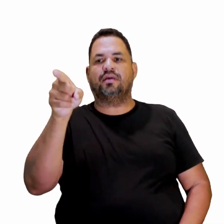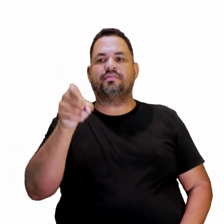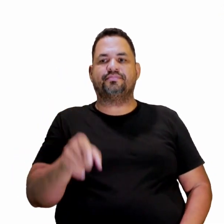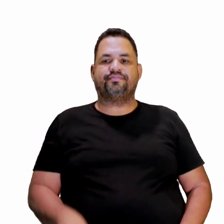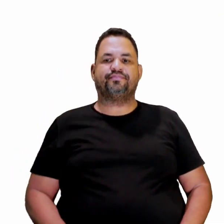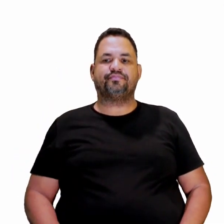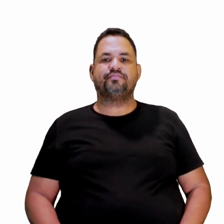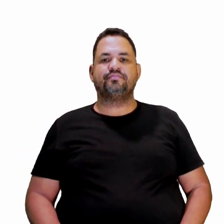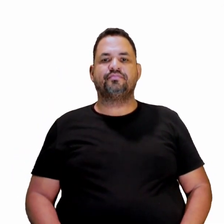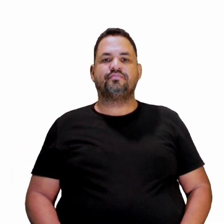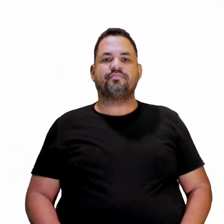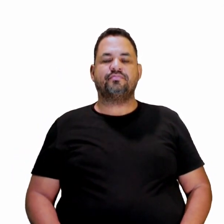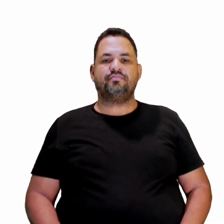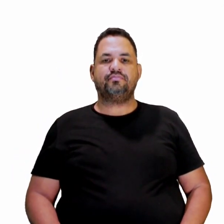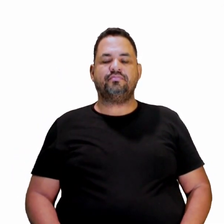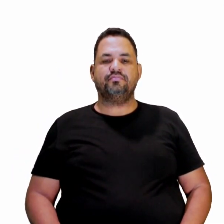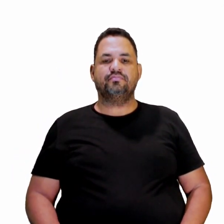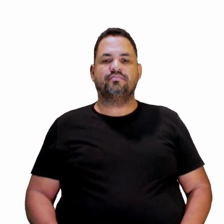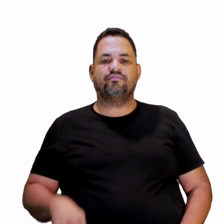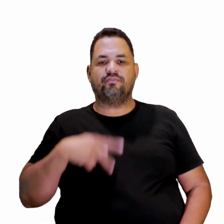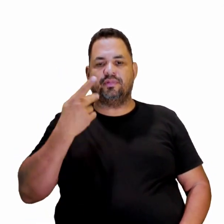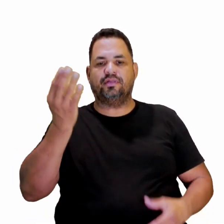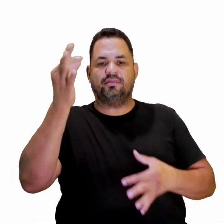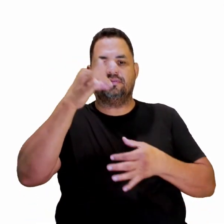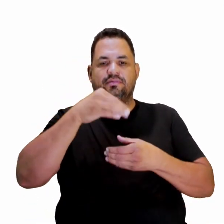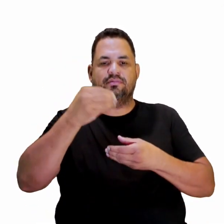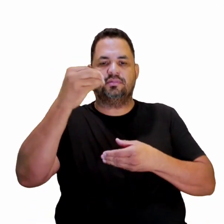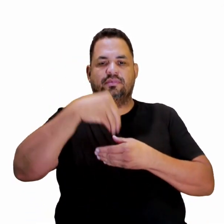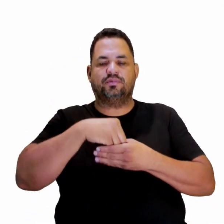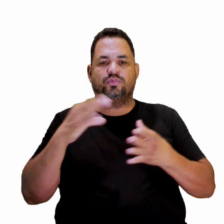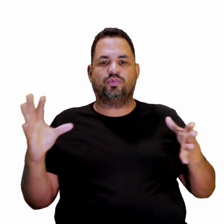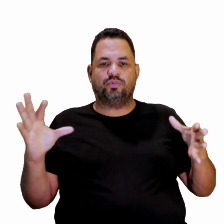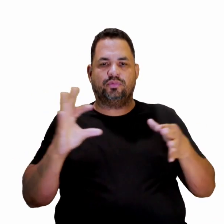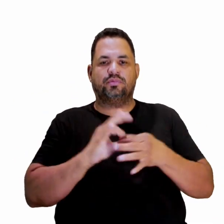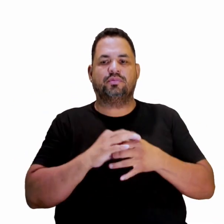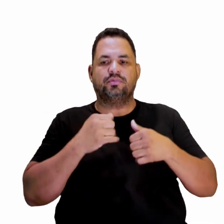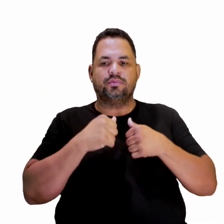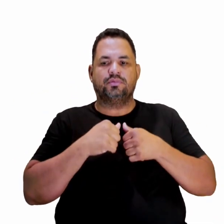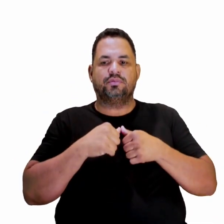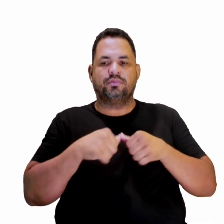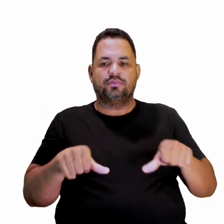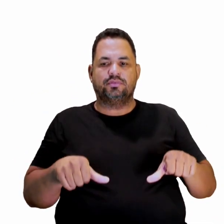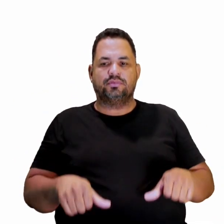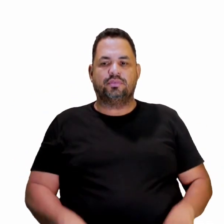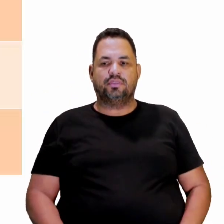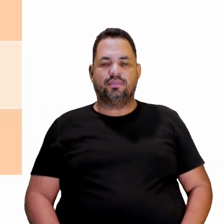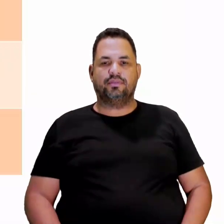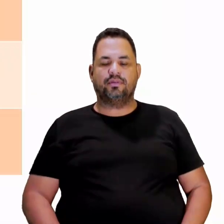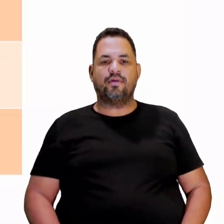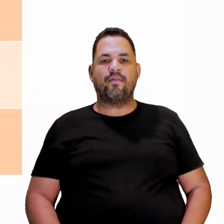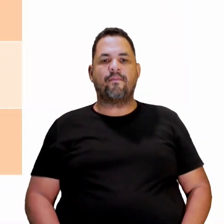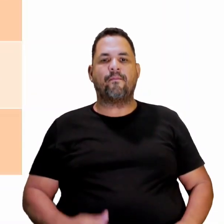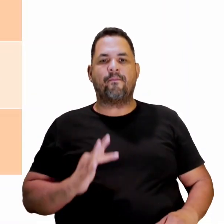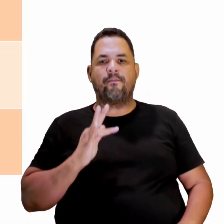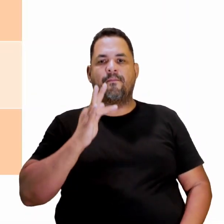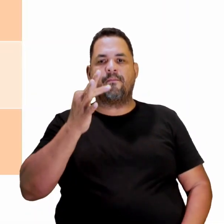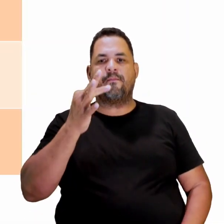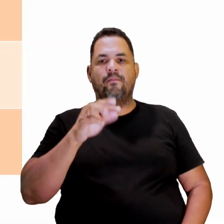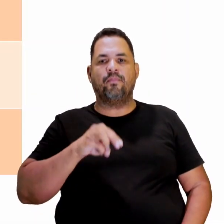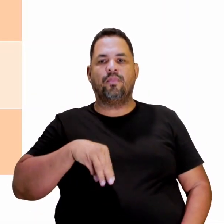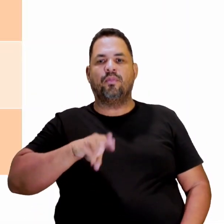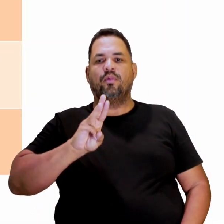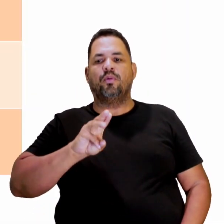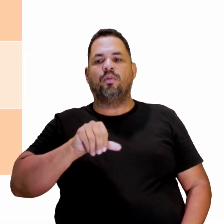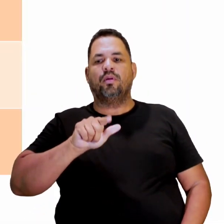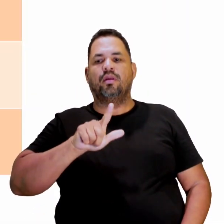serei lá. Então, aqui a gente sabe pelo contexto que a gente está falando de estar, certo? E aí a gente falou sobre futuro com will, que é